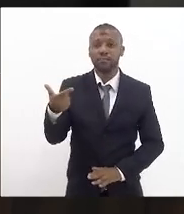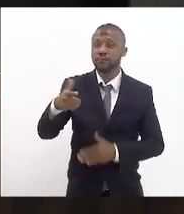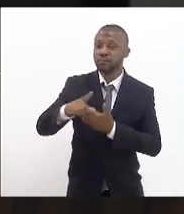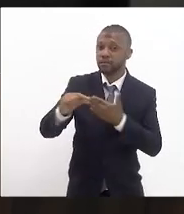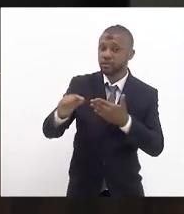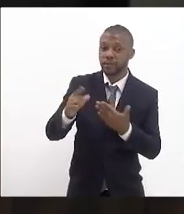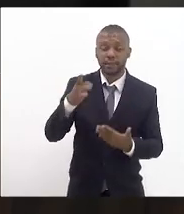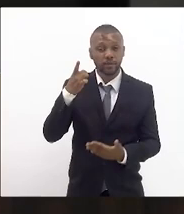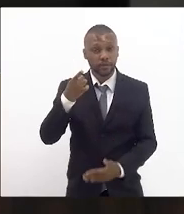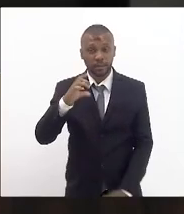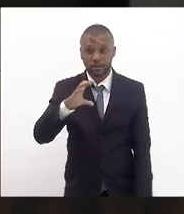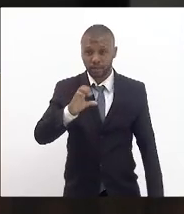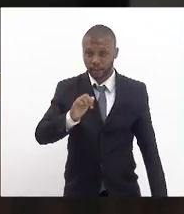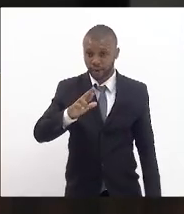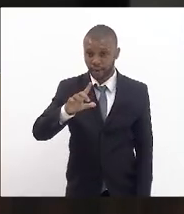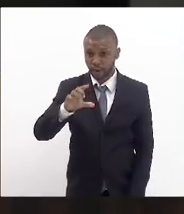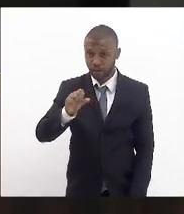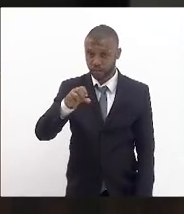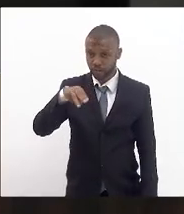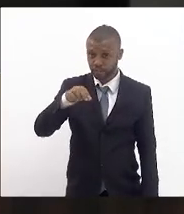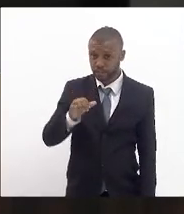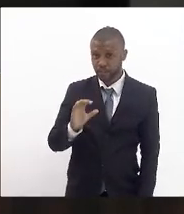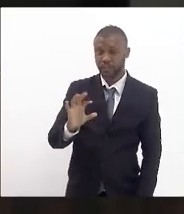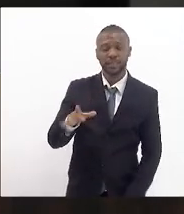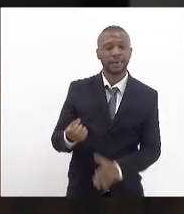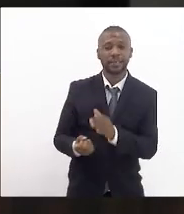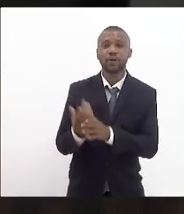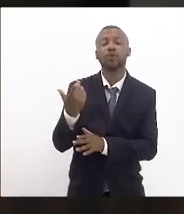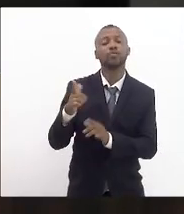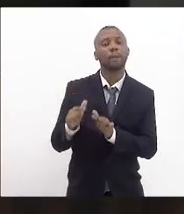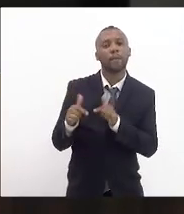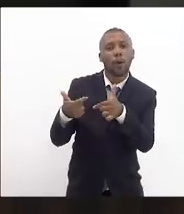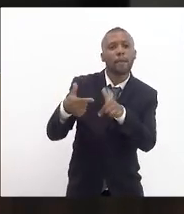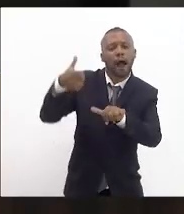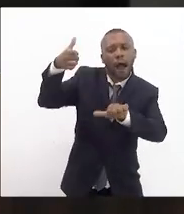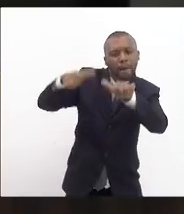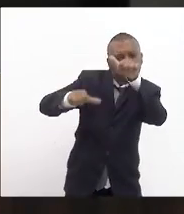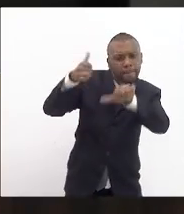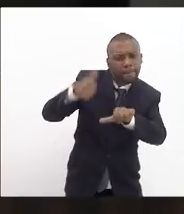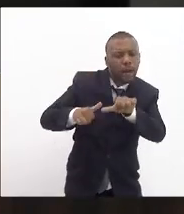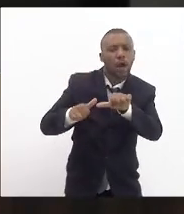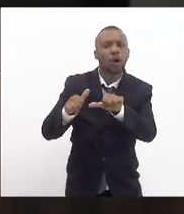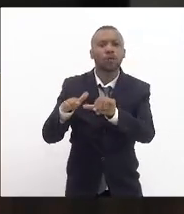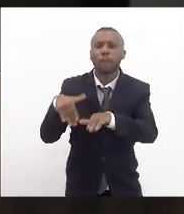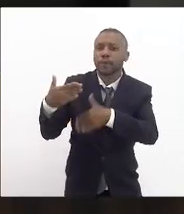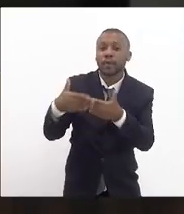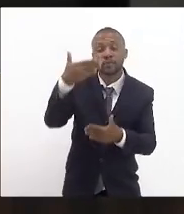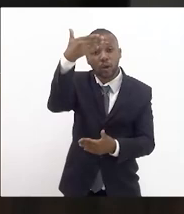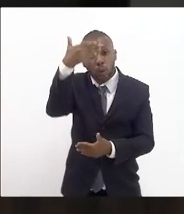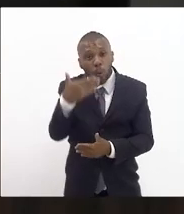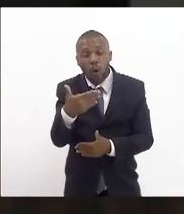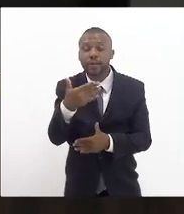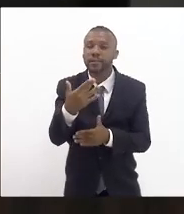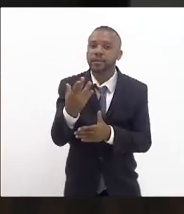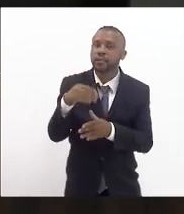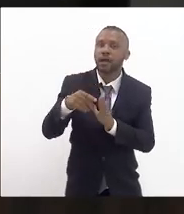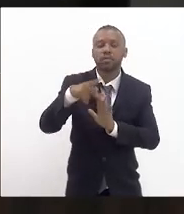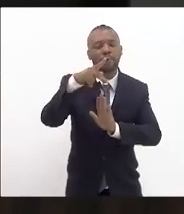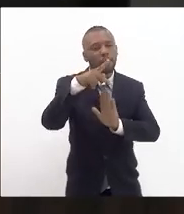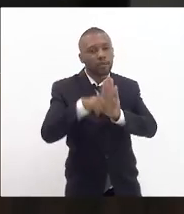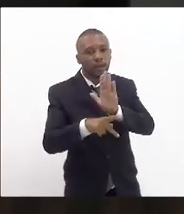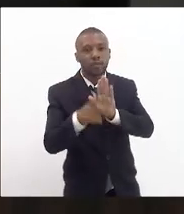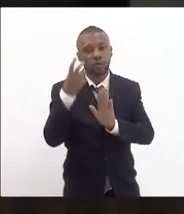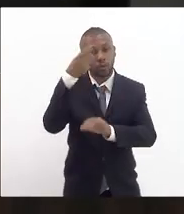que dispõe sobre a criação de procedimentos para aprimoramento da análise do processo de prestação de conta de projetos